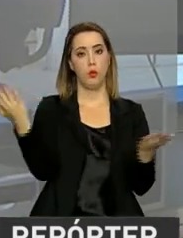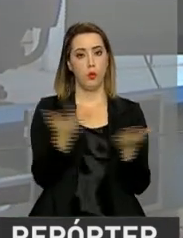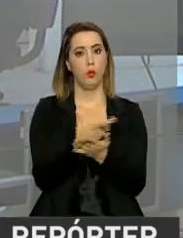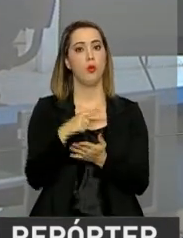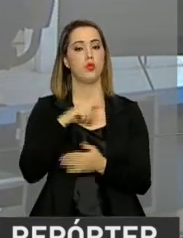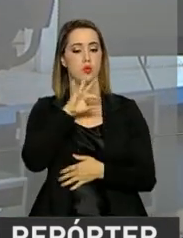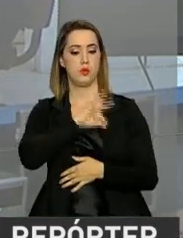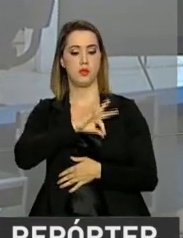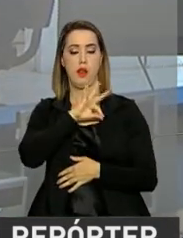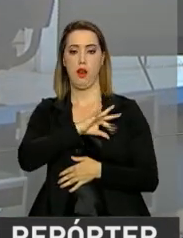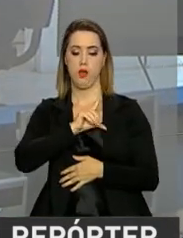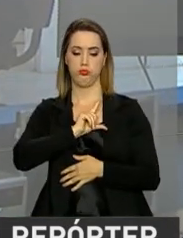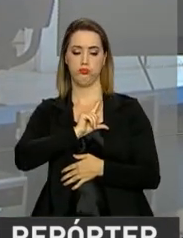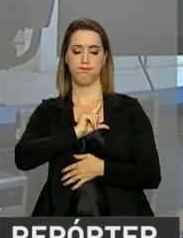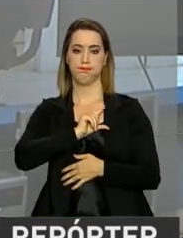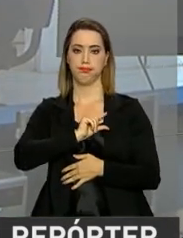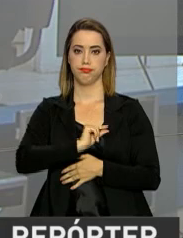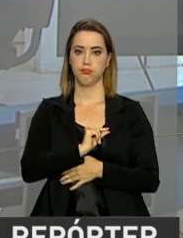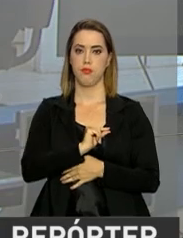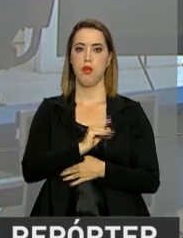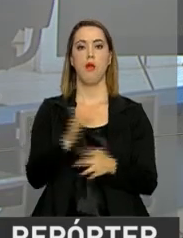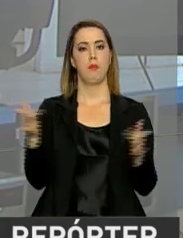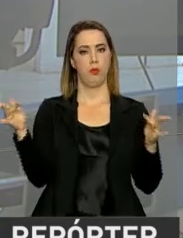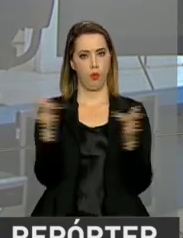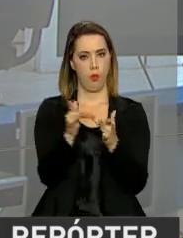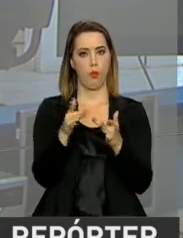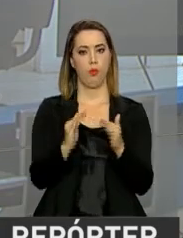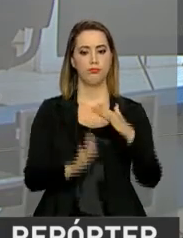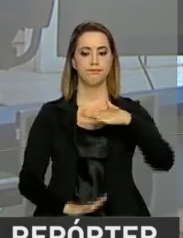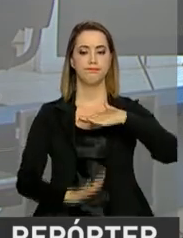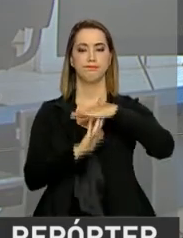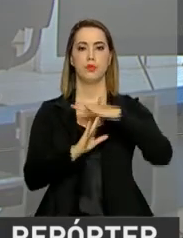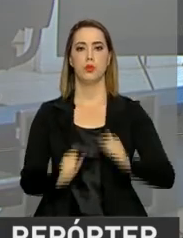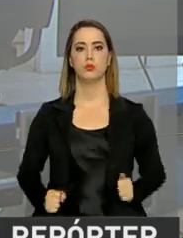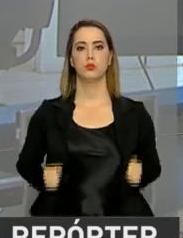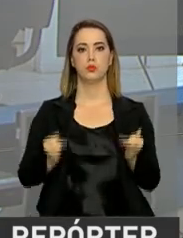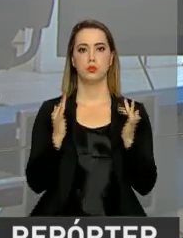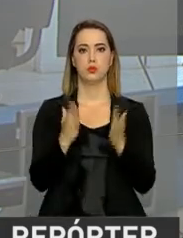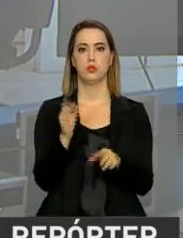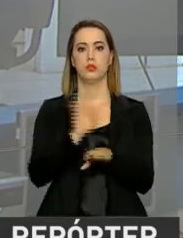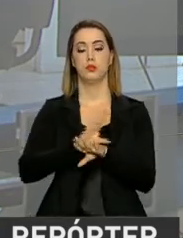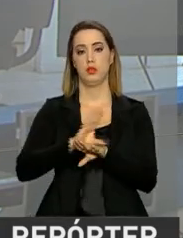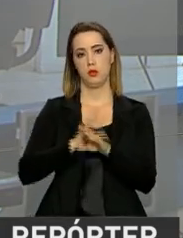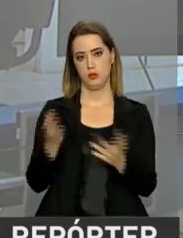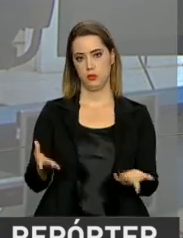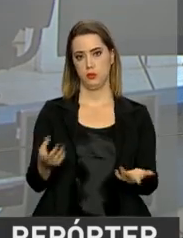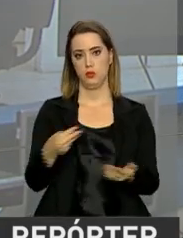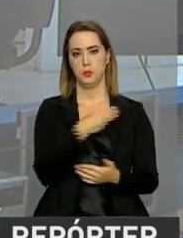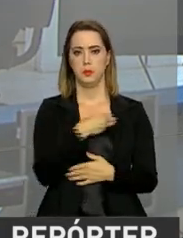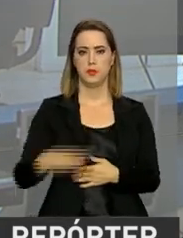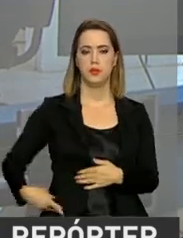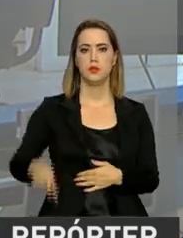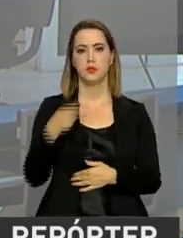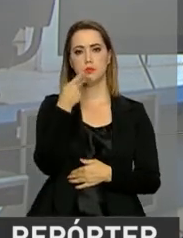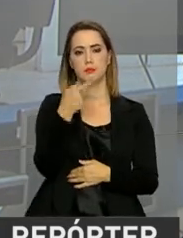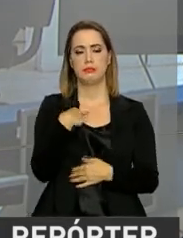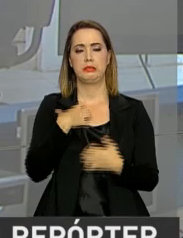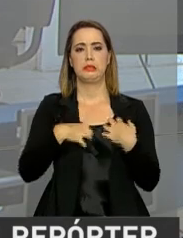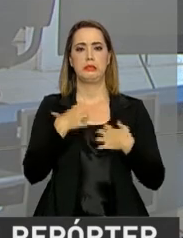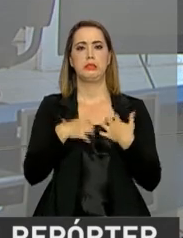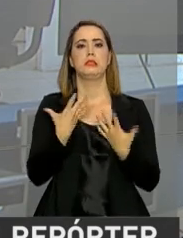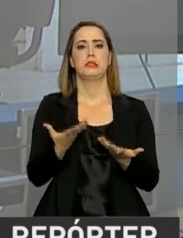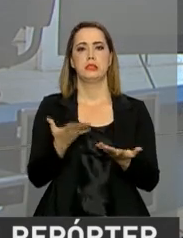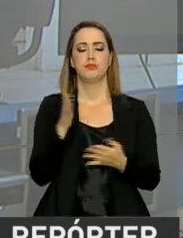parte do salário para se adequar ao teto previsto na Constituição. O ministro afirmou que se sente